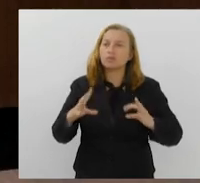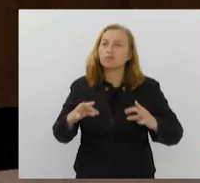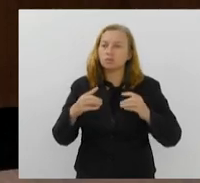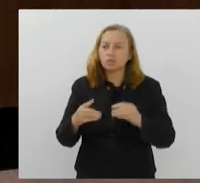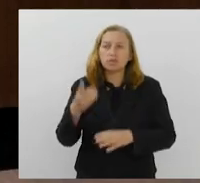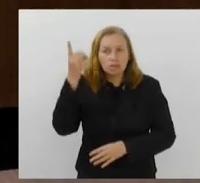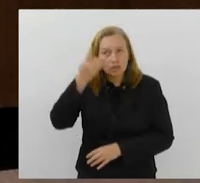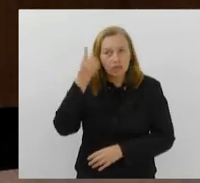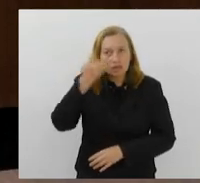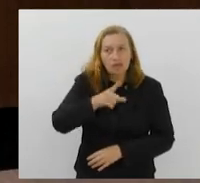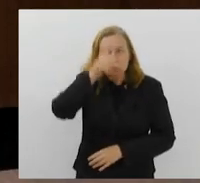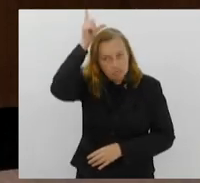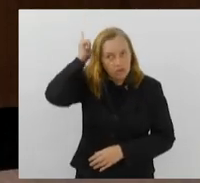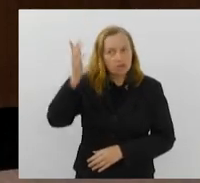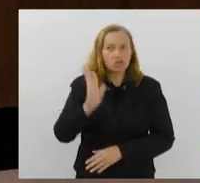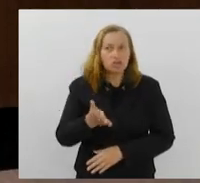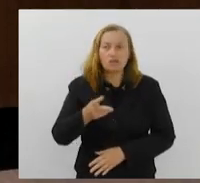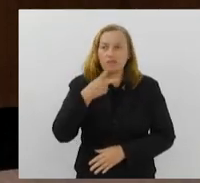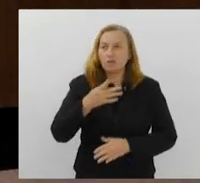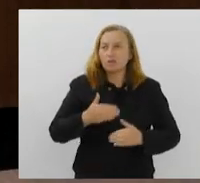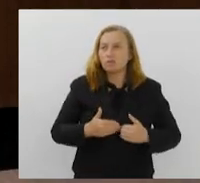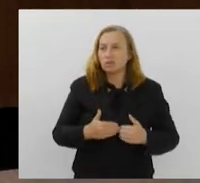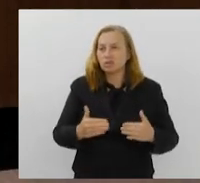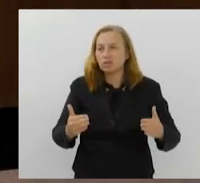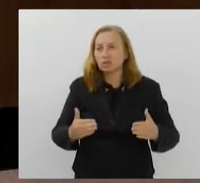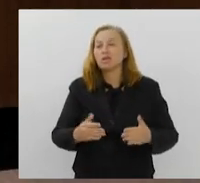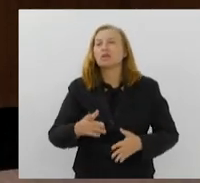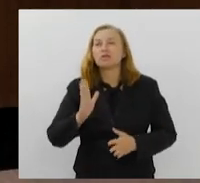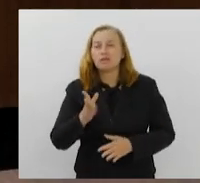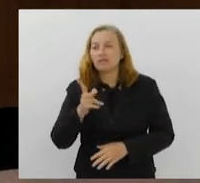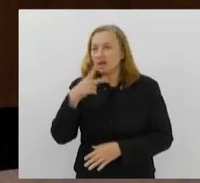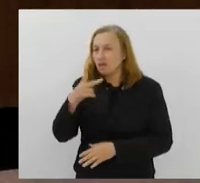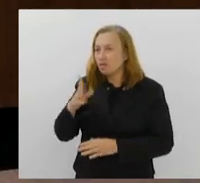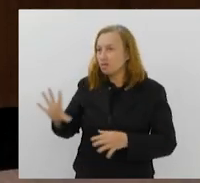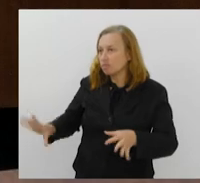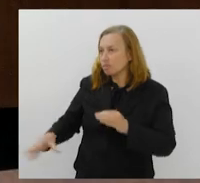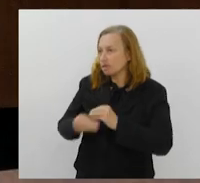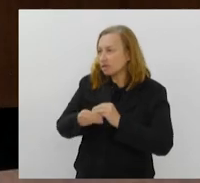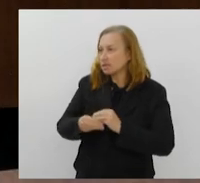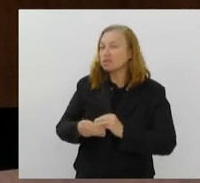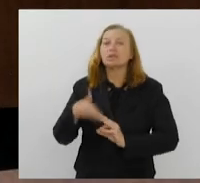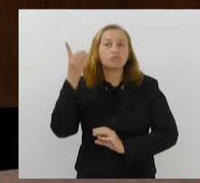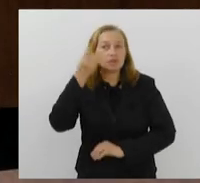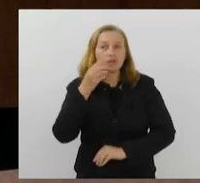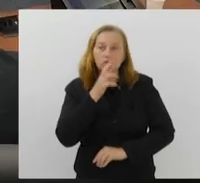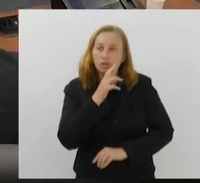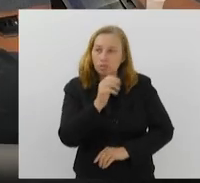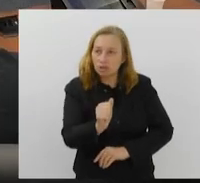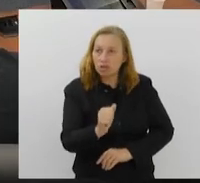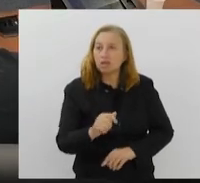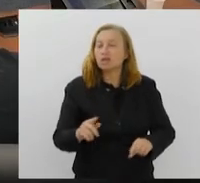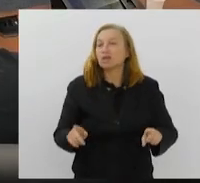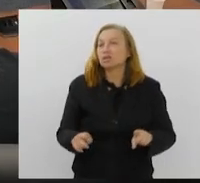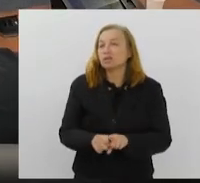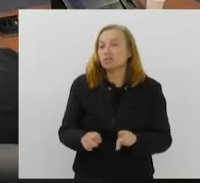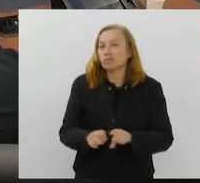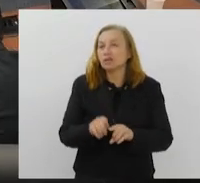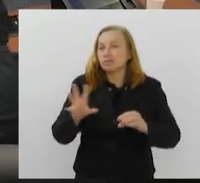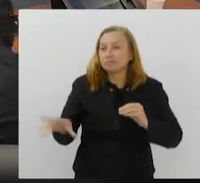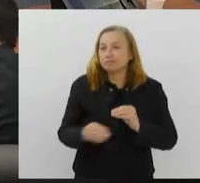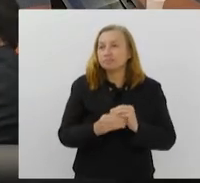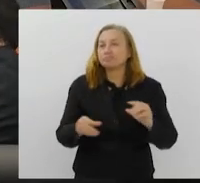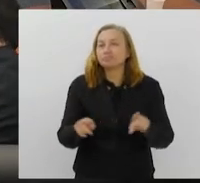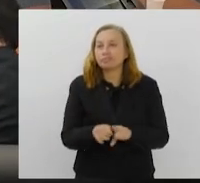no expediente inicial, vai falar agora complementando. Talvez o deputado Amorim, Rodrigo Amorim, queira complementar